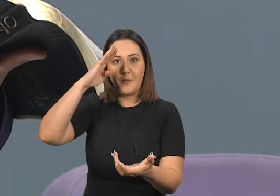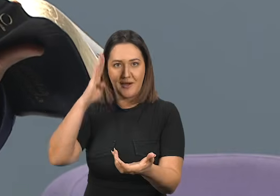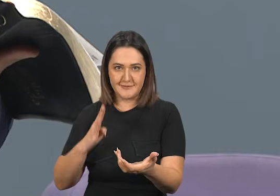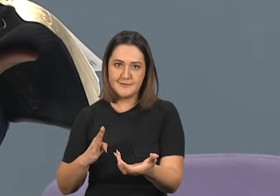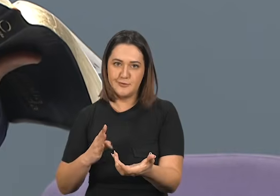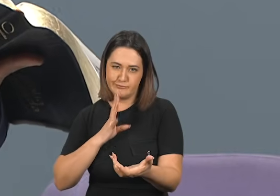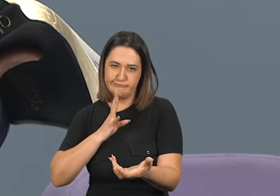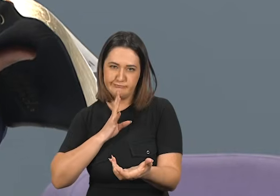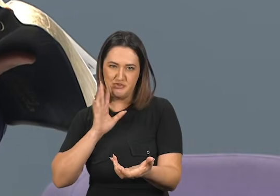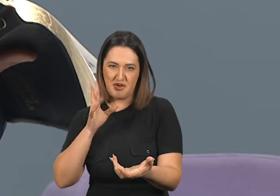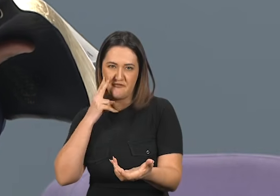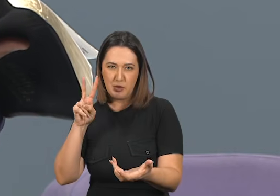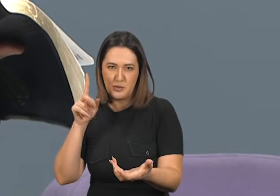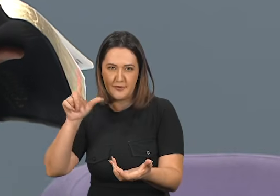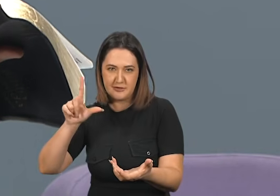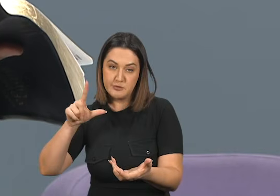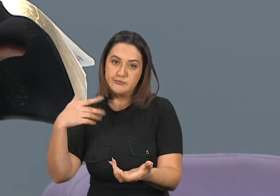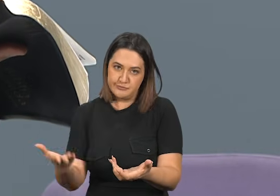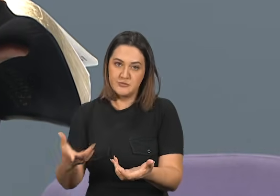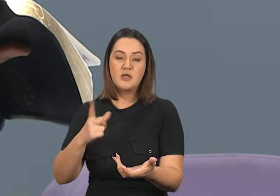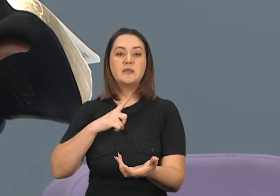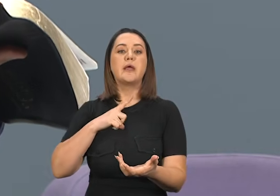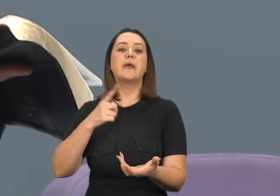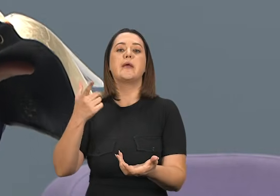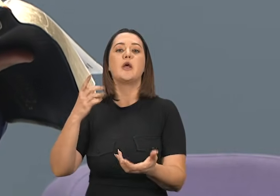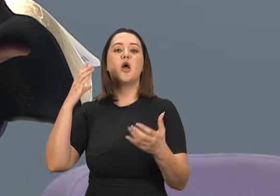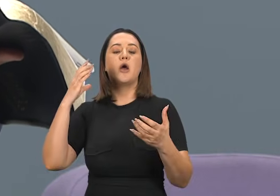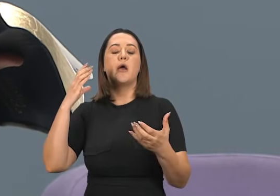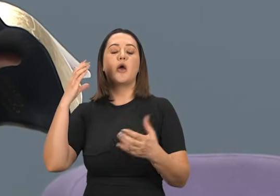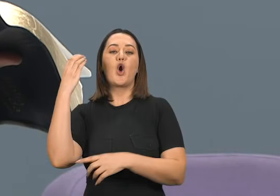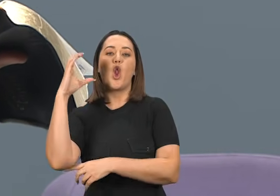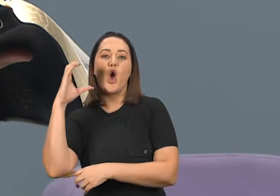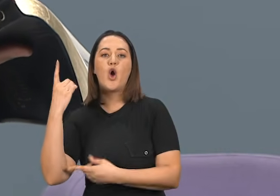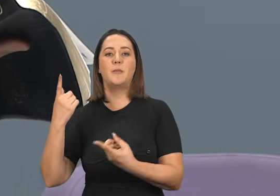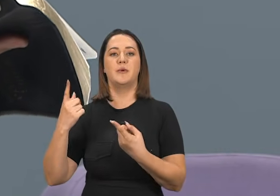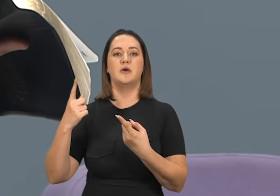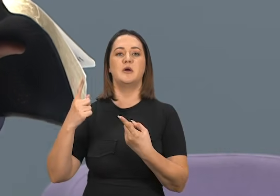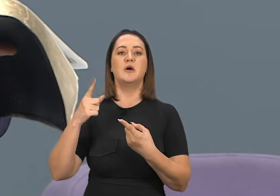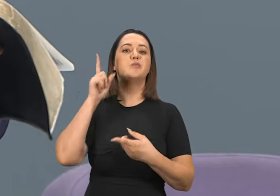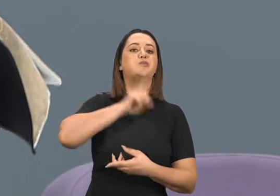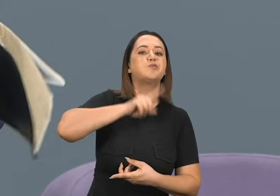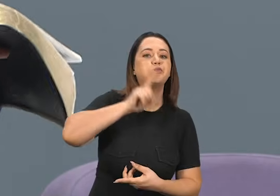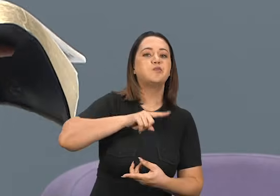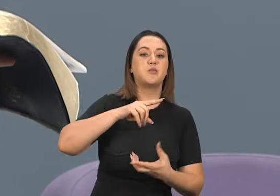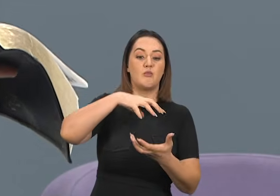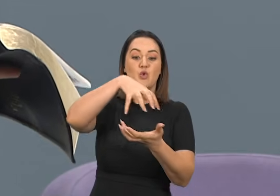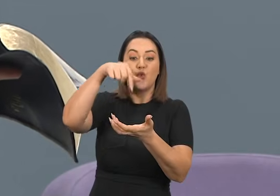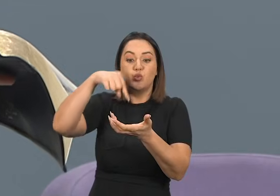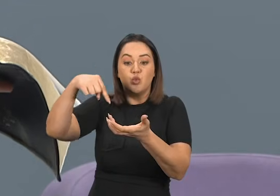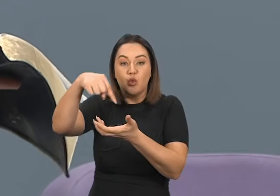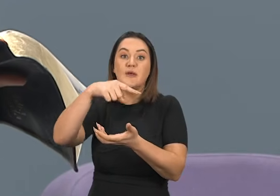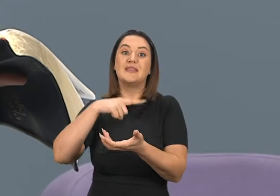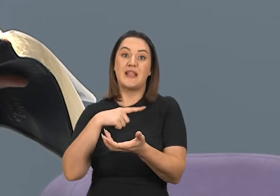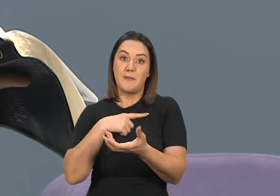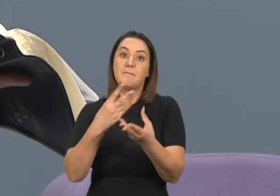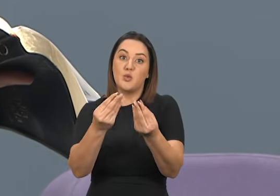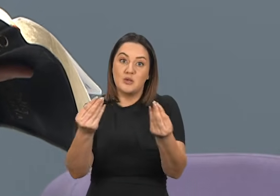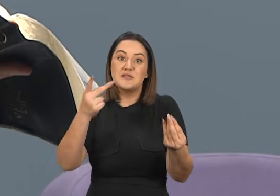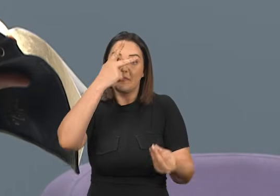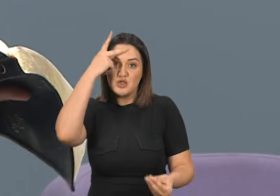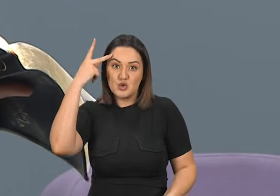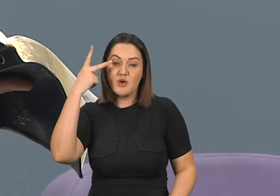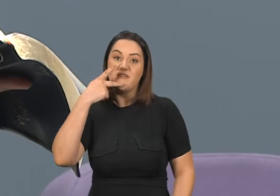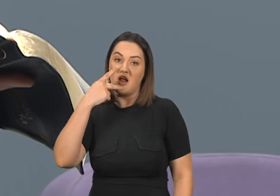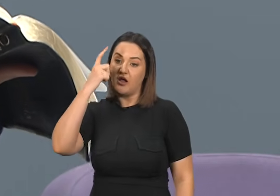um no Brasil, tem outro na Colômbia, tem outro nos Estados Unidos e outros lugares do mundo. Nesse momento